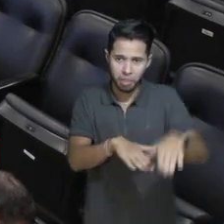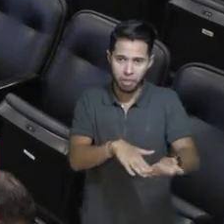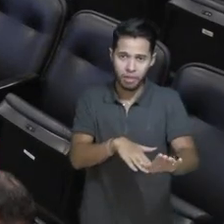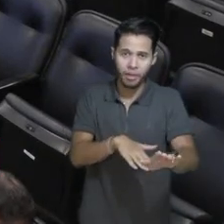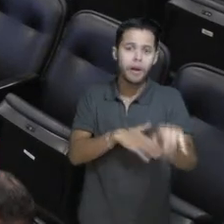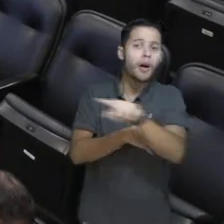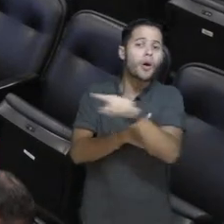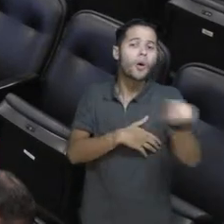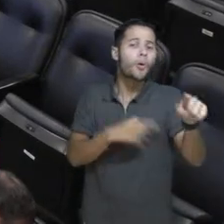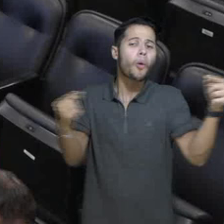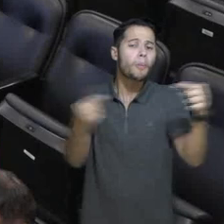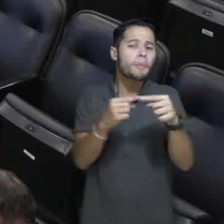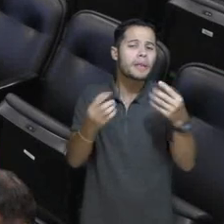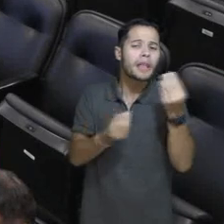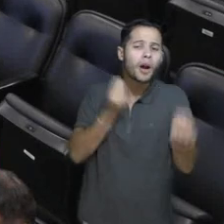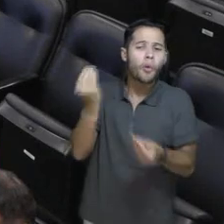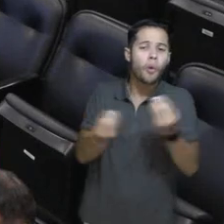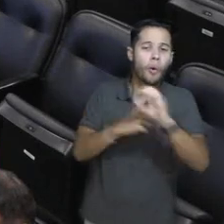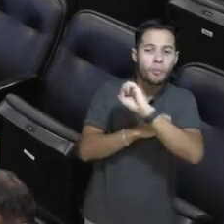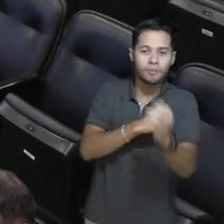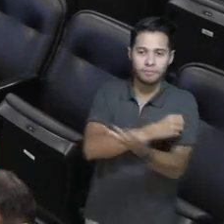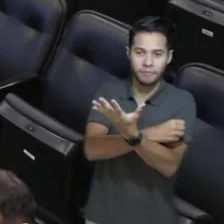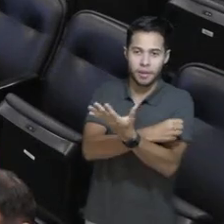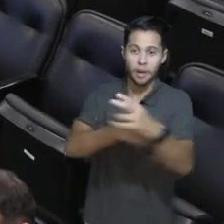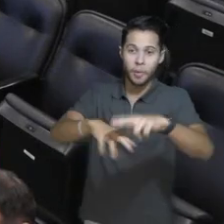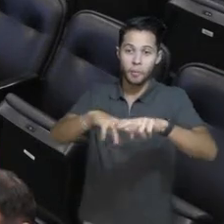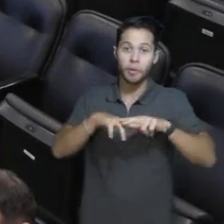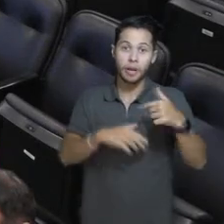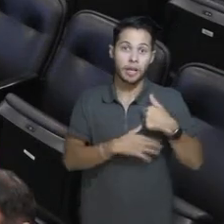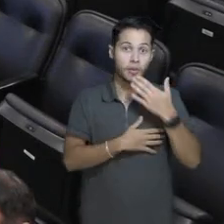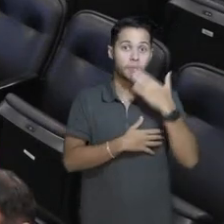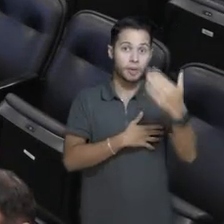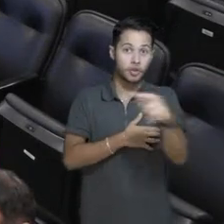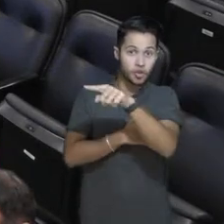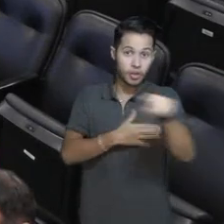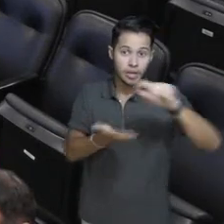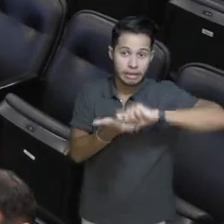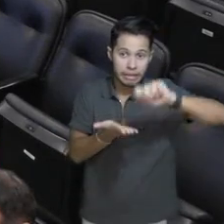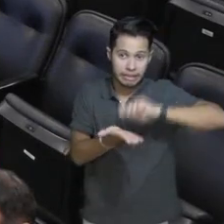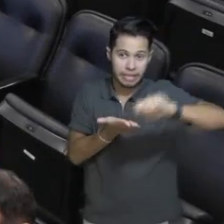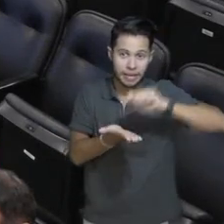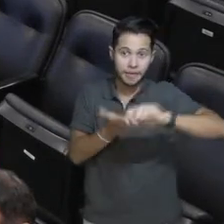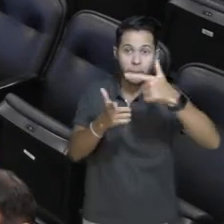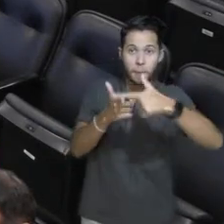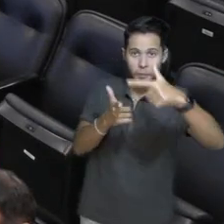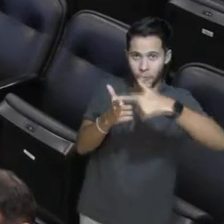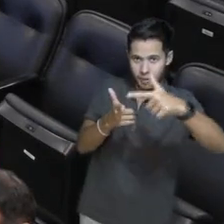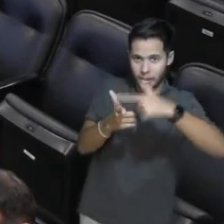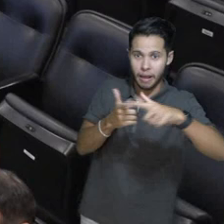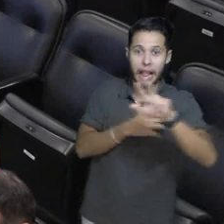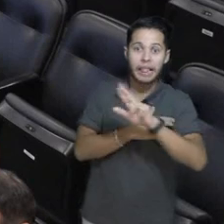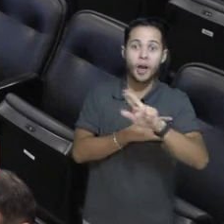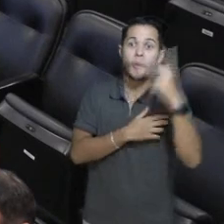ver com a corrupção então a gente pediu para que vocês escrevessem um problema um problema que não é só de vocês certo é um